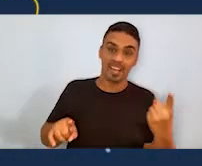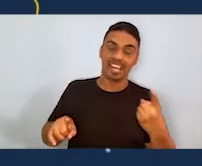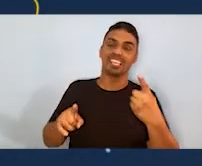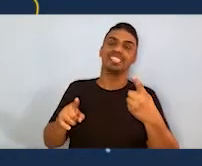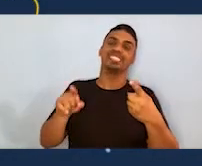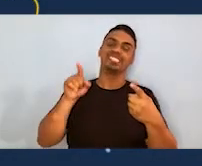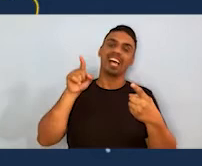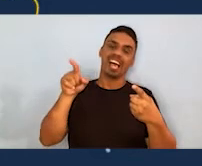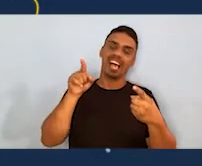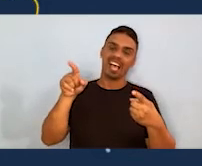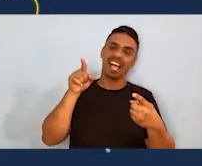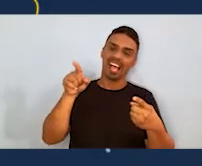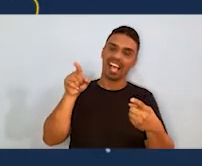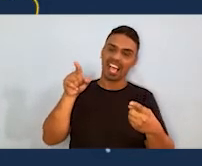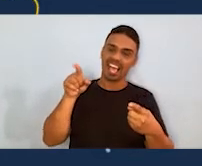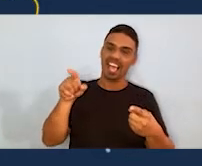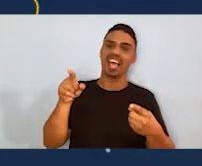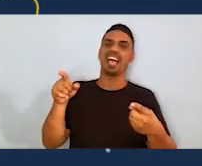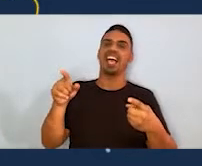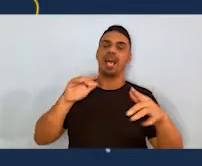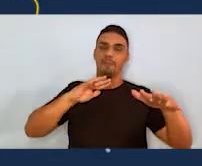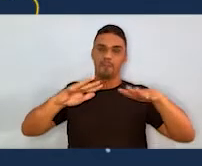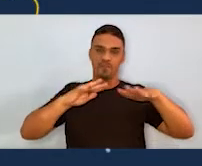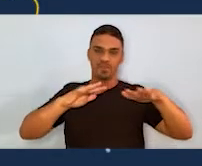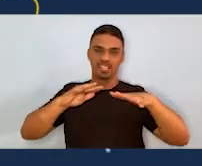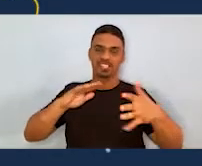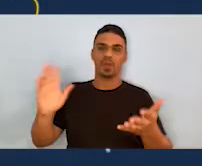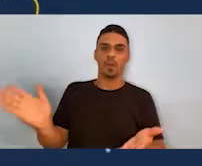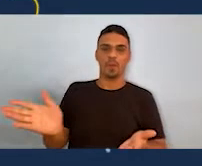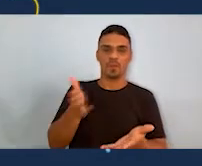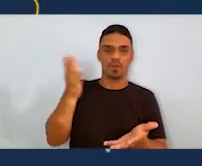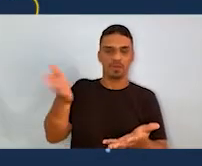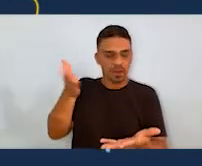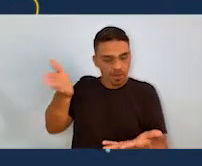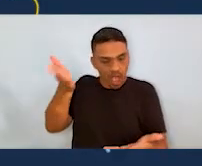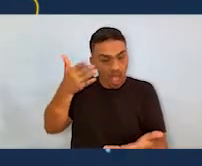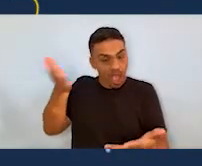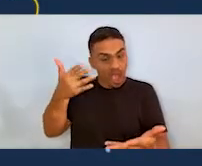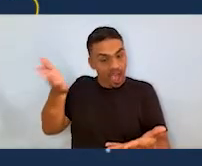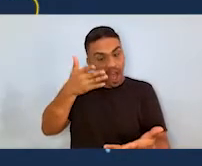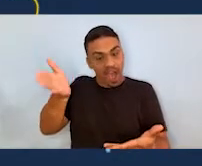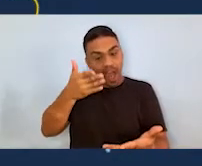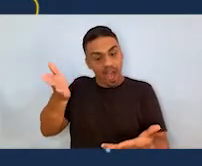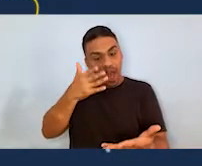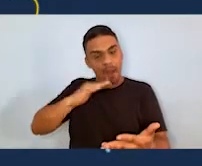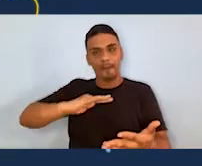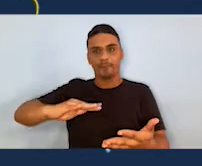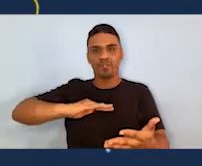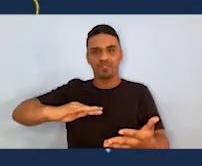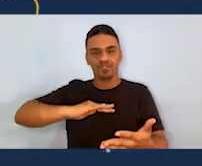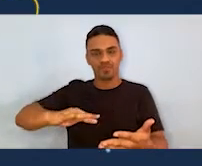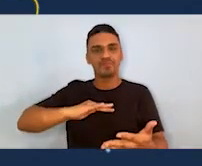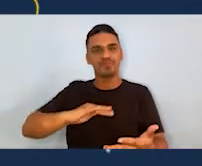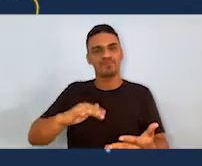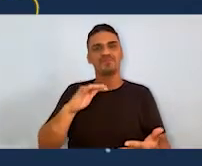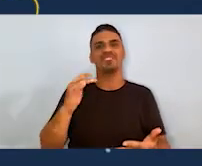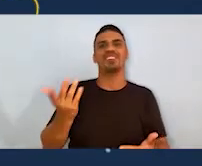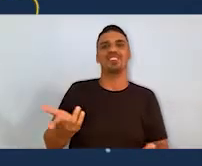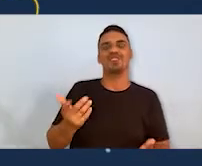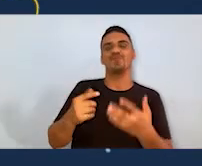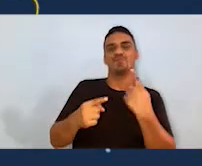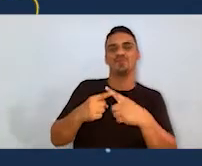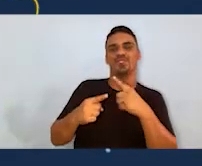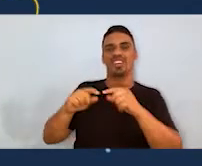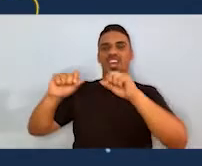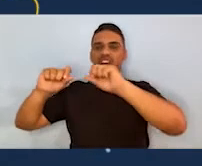animação, na realidade, ela é uma ilusão de movimento e não um movimento real, um movimento concreto. É uma transição